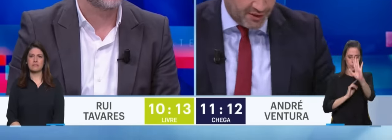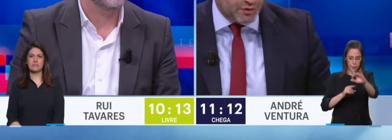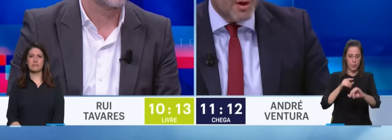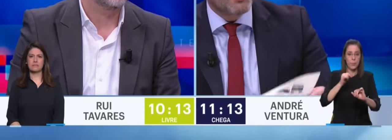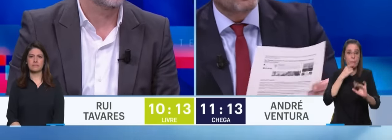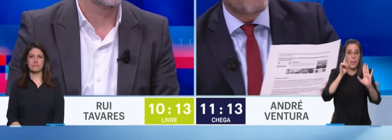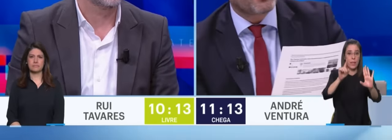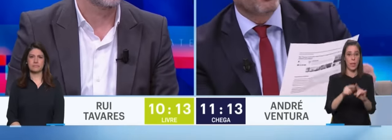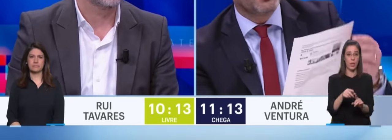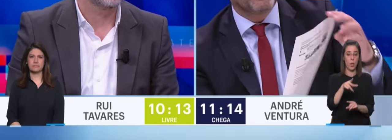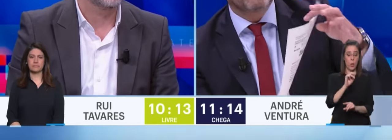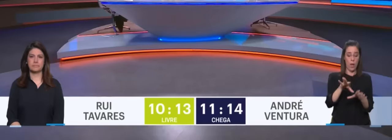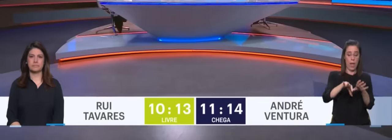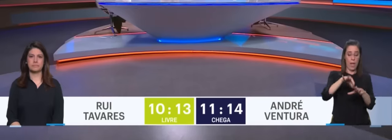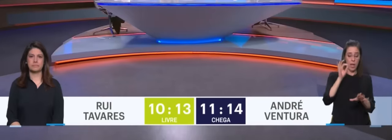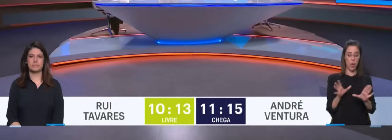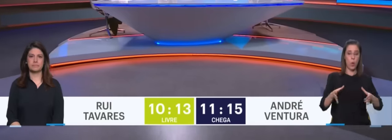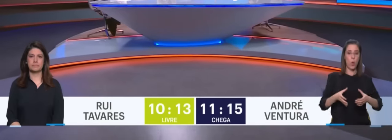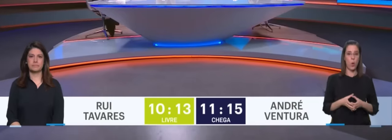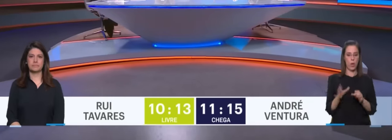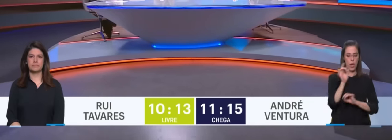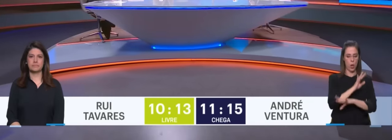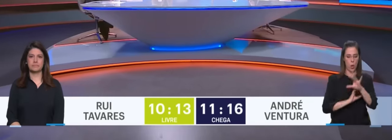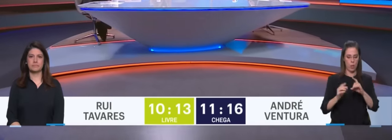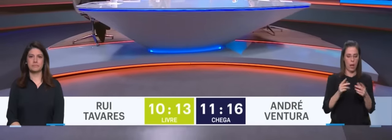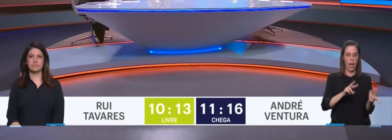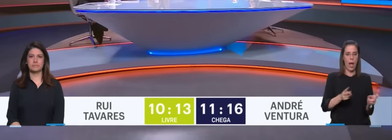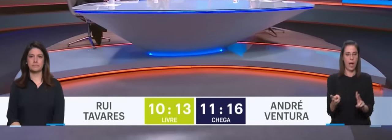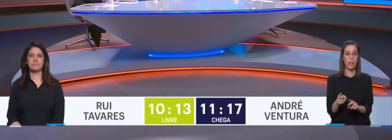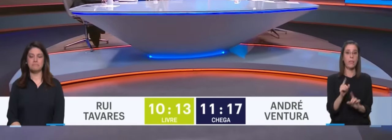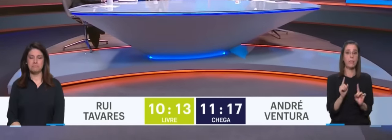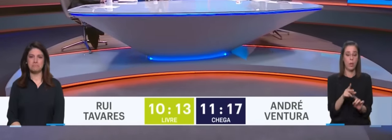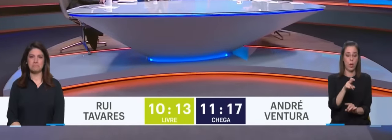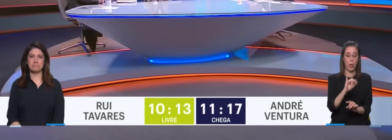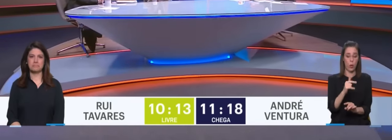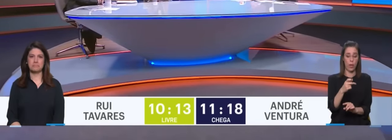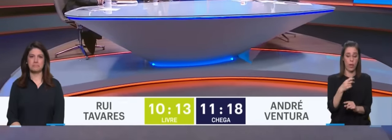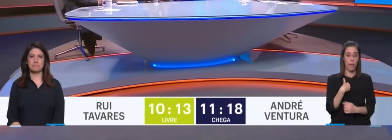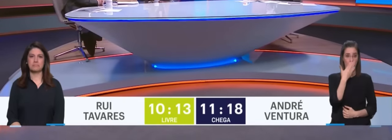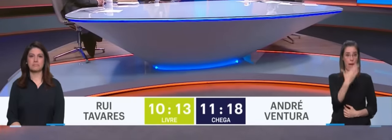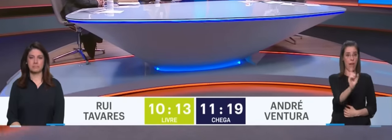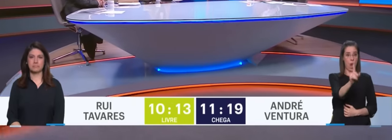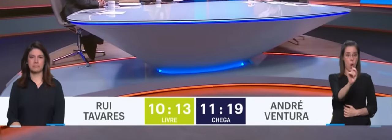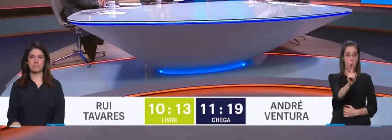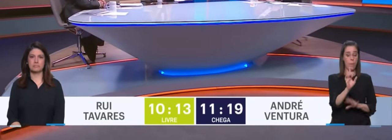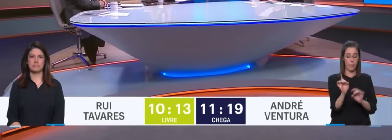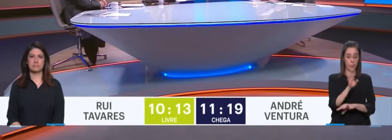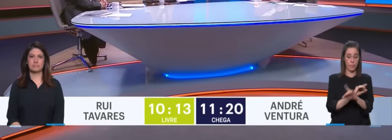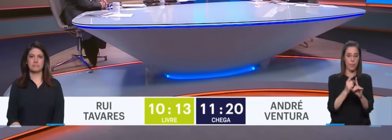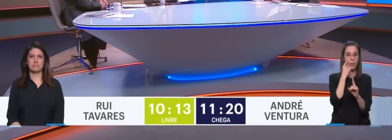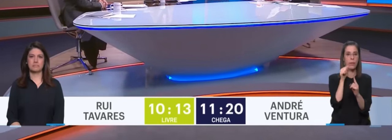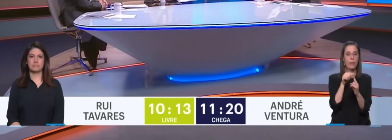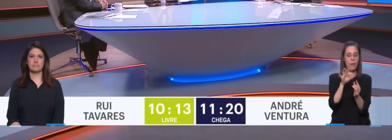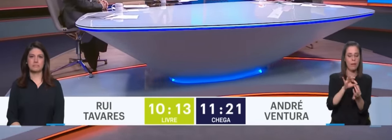Tavares que diz isto Rui Tavares foi eleito para o conselho do European alternatives Rui Tavares eu penso que é o homem que tá à minha frente o European alternatives tem uma